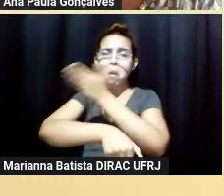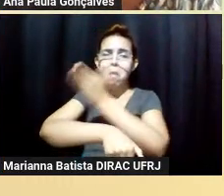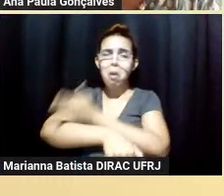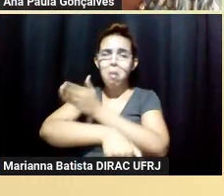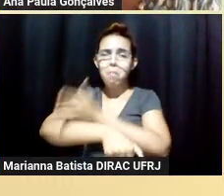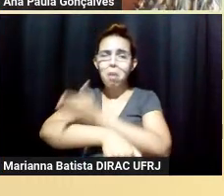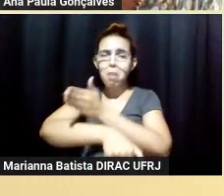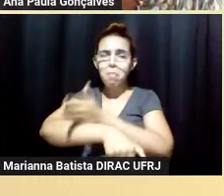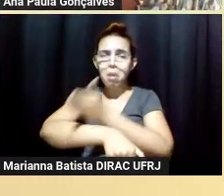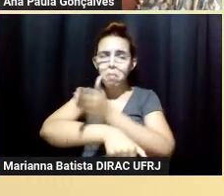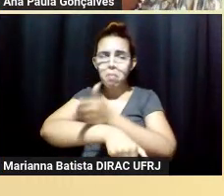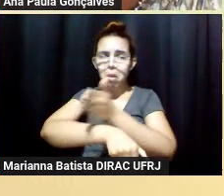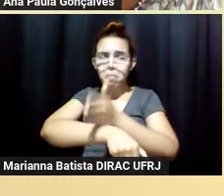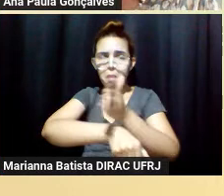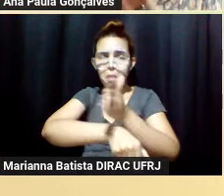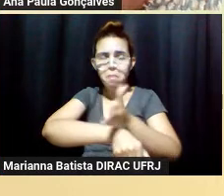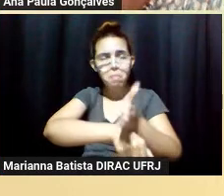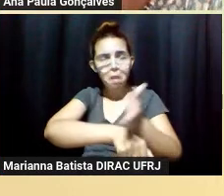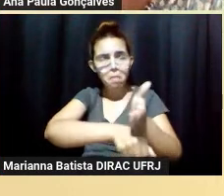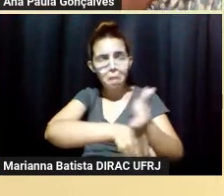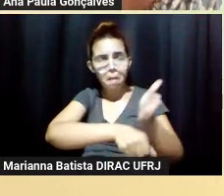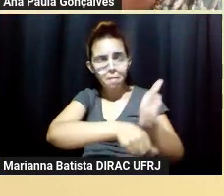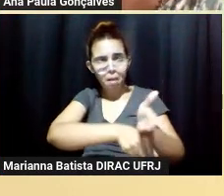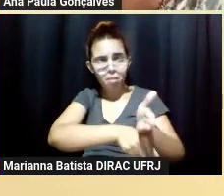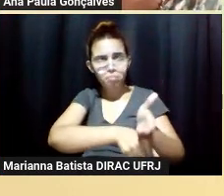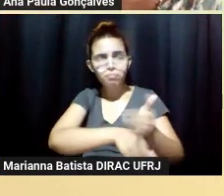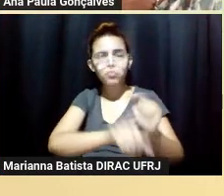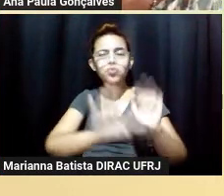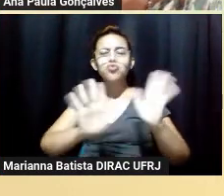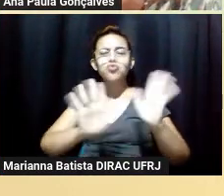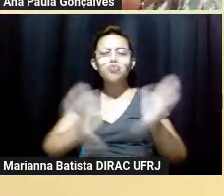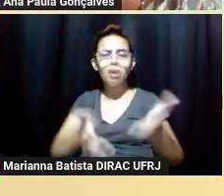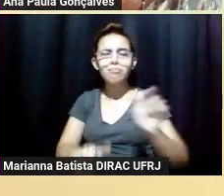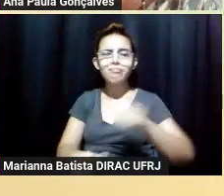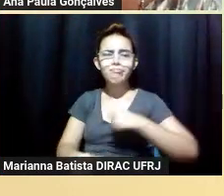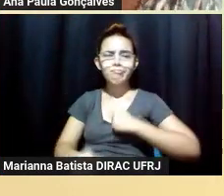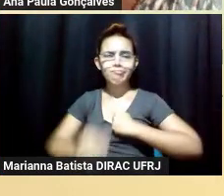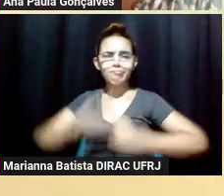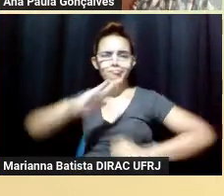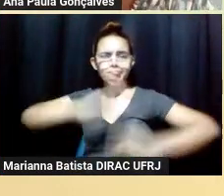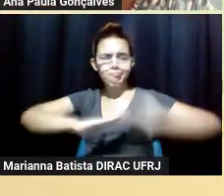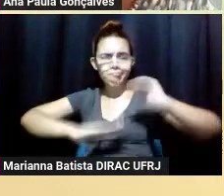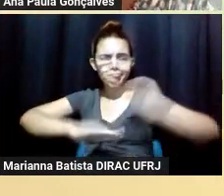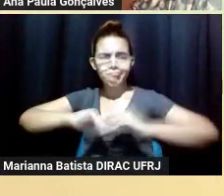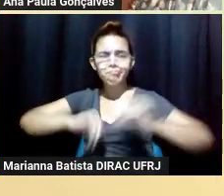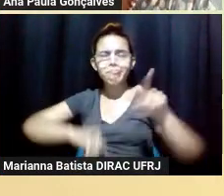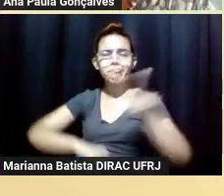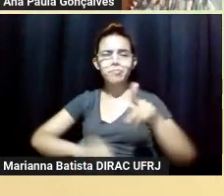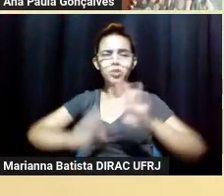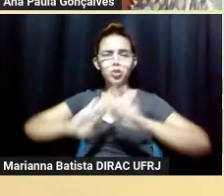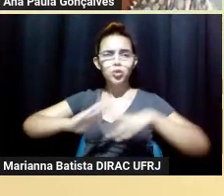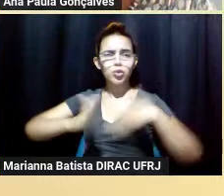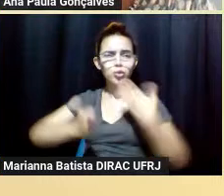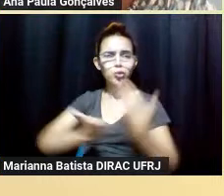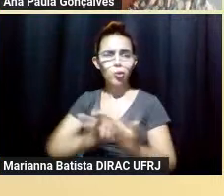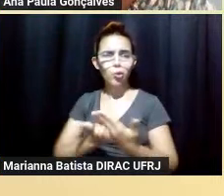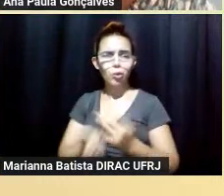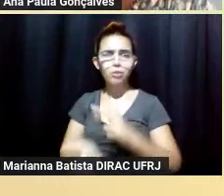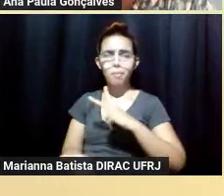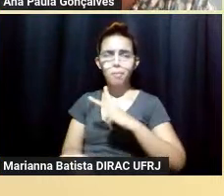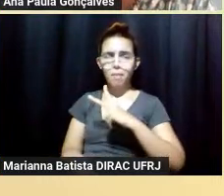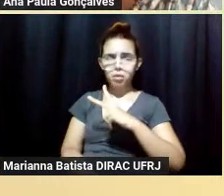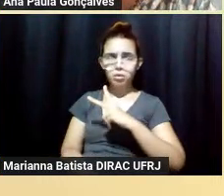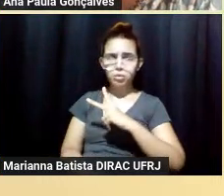seleção para ser Eduque. Já nessa época, eu já sou professora de algumas escolas particulares do Rio de Janeiro. Eu comecei dando aula num